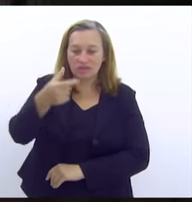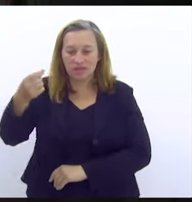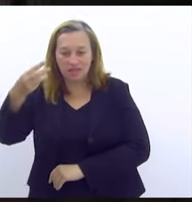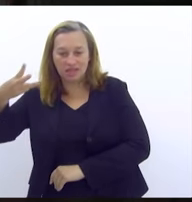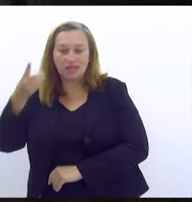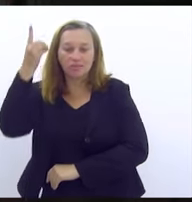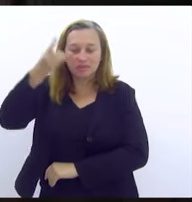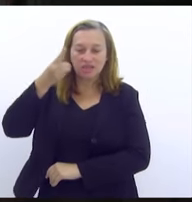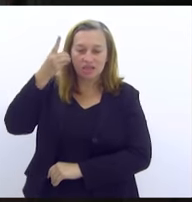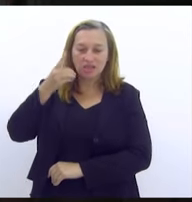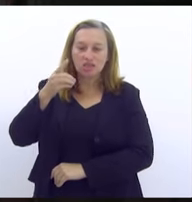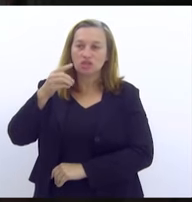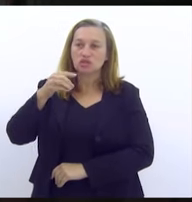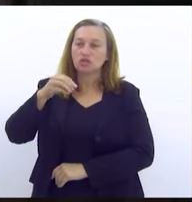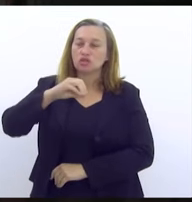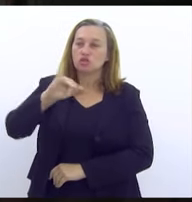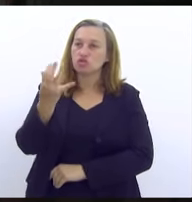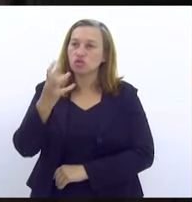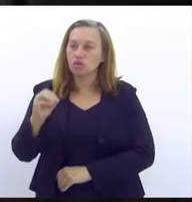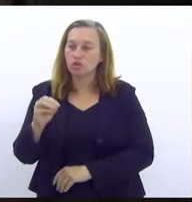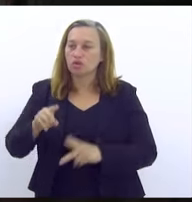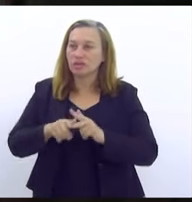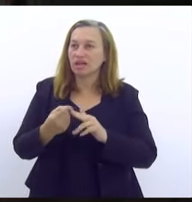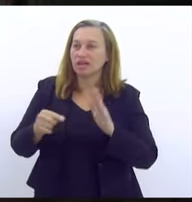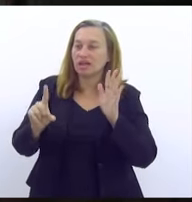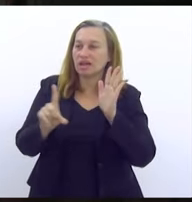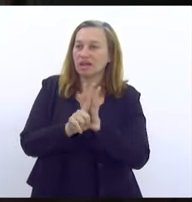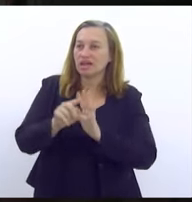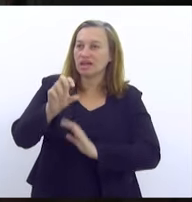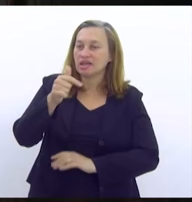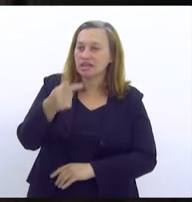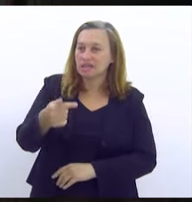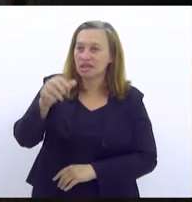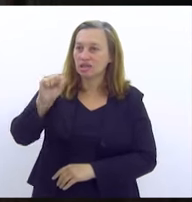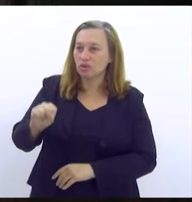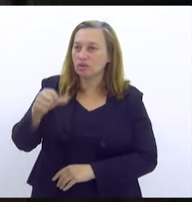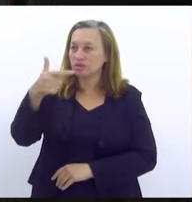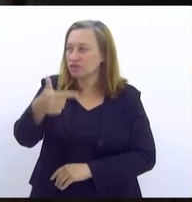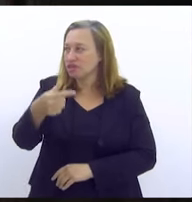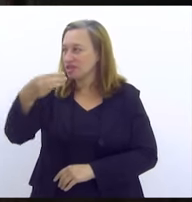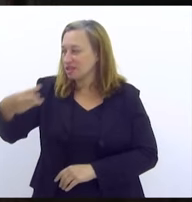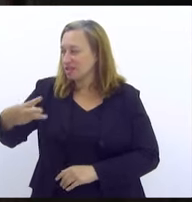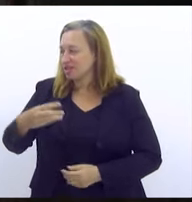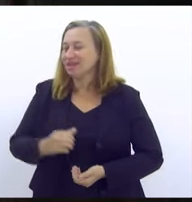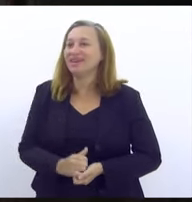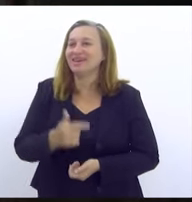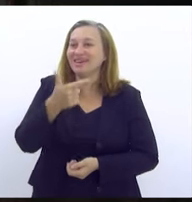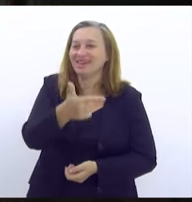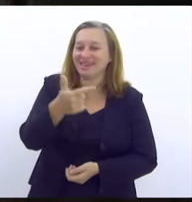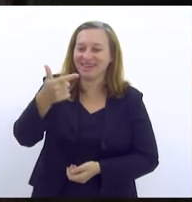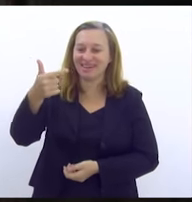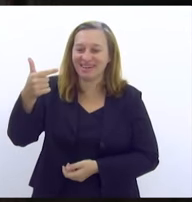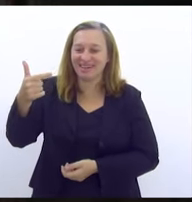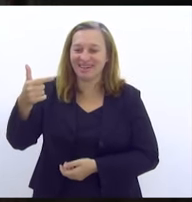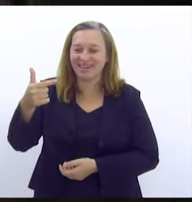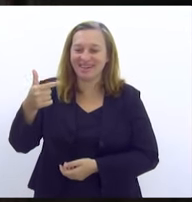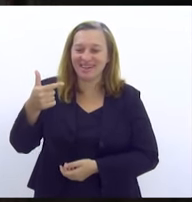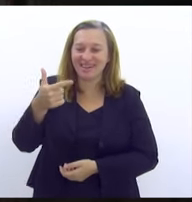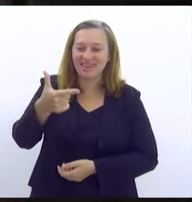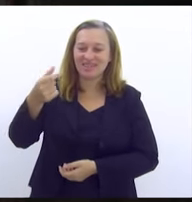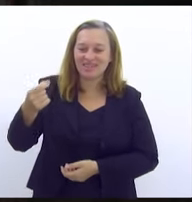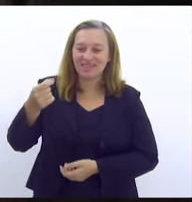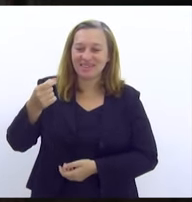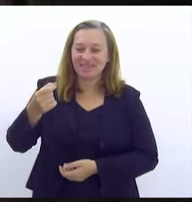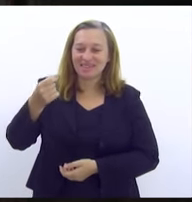739/23, de autoria do deputado Júlio Rocha, que altera a lei 7823, de 20 de dezembro de 2017, que autoriza o